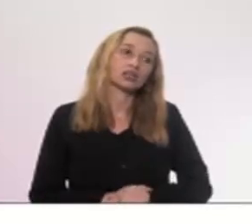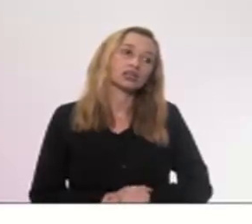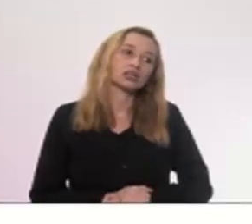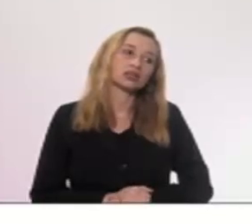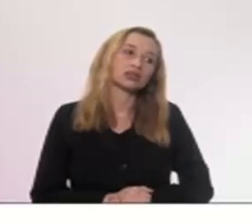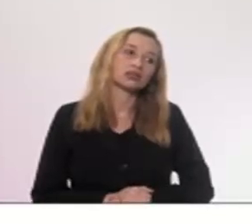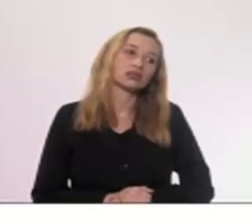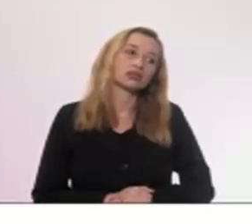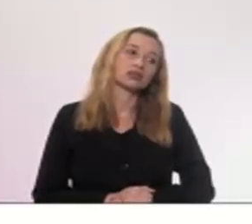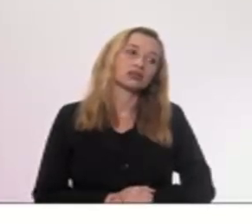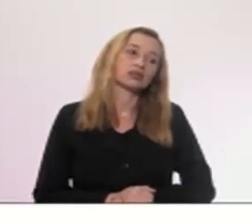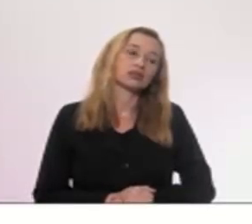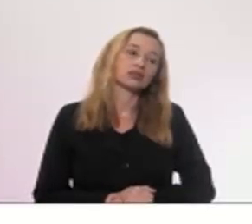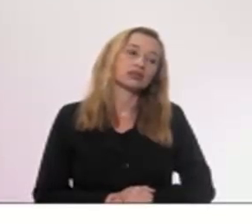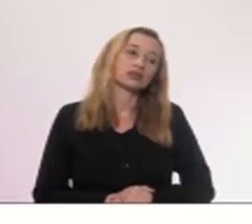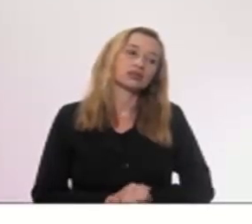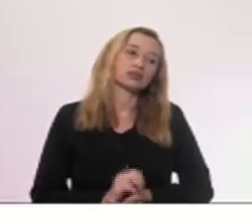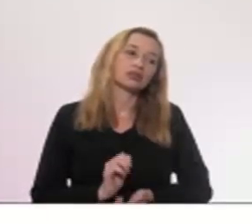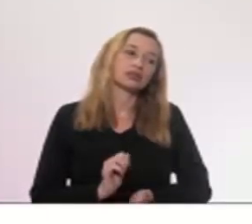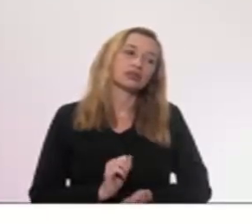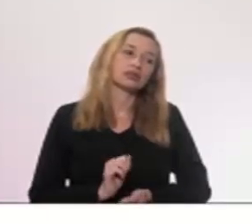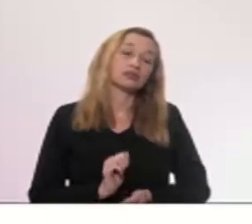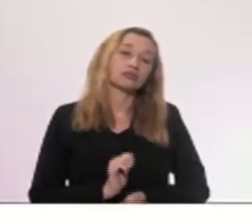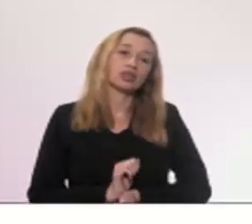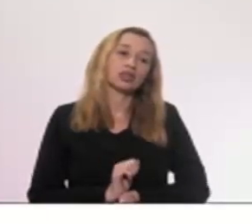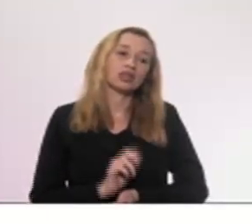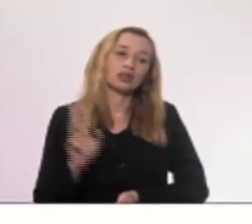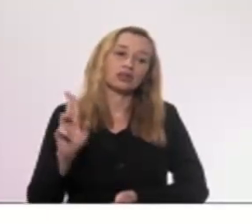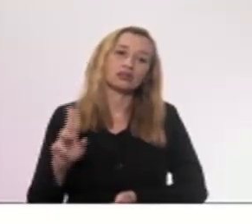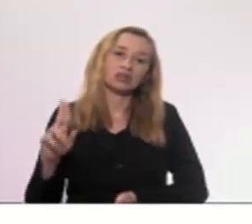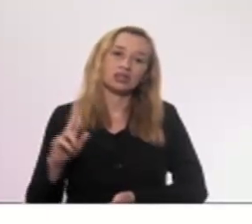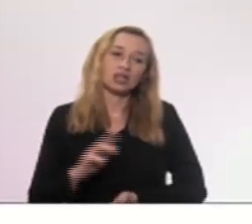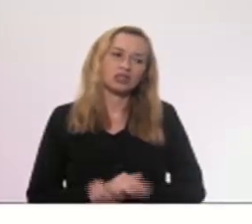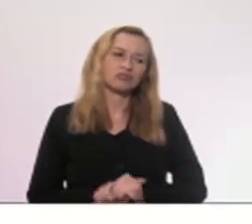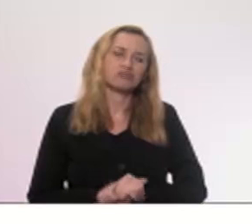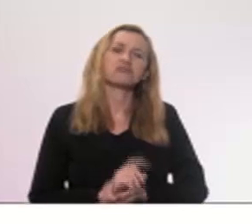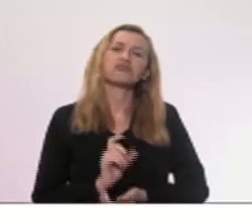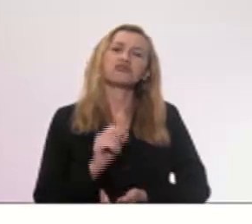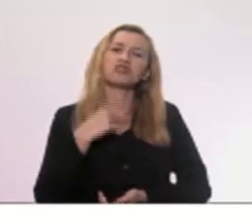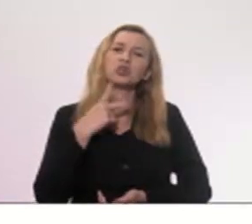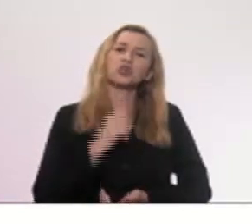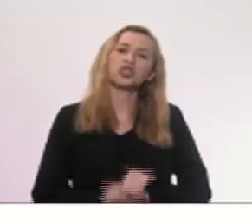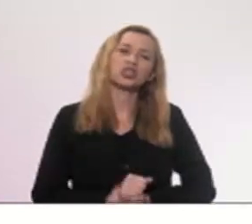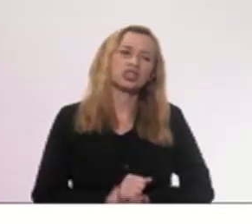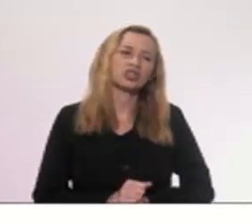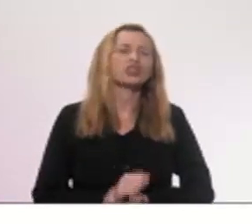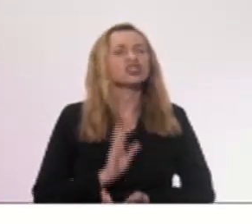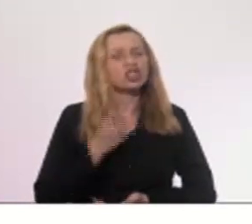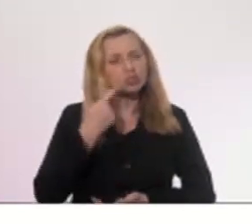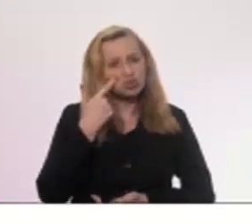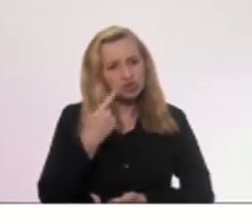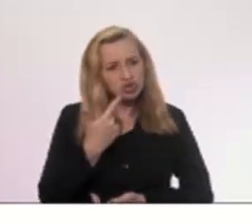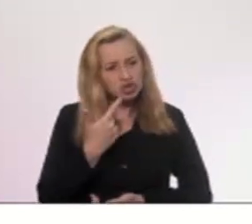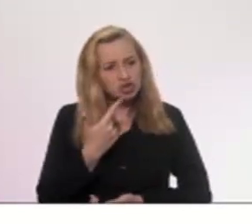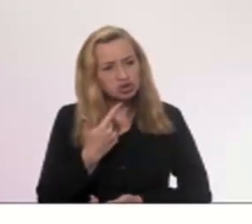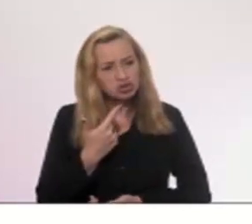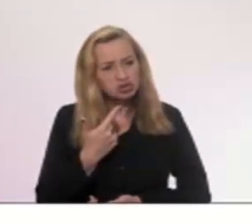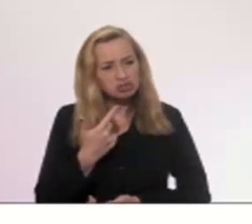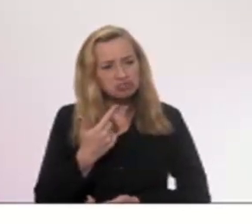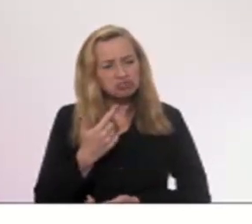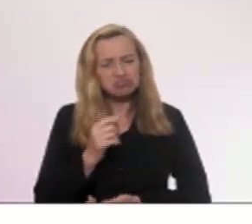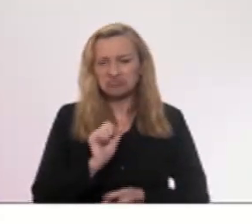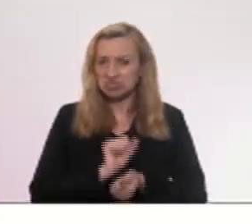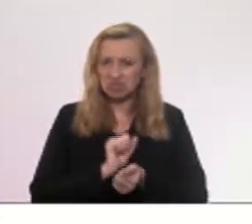fazer intervenção nas universidades. De que falo aqui? Nós já tínhamos assistido, e não esperávamos